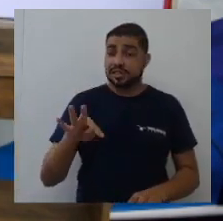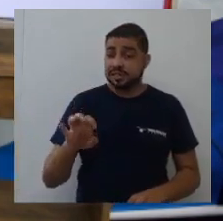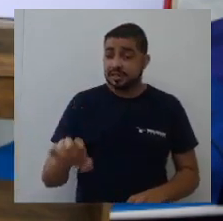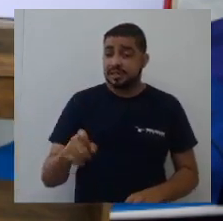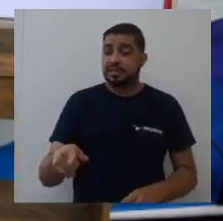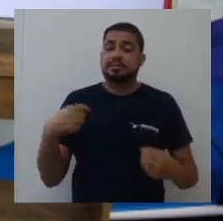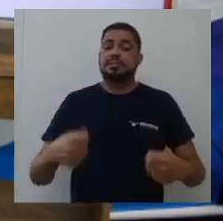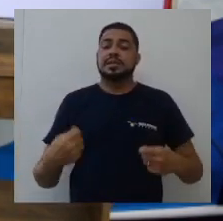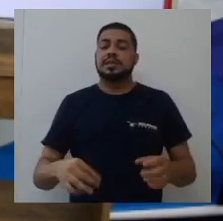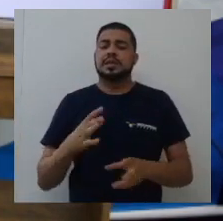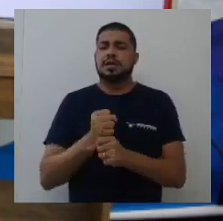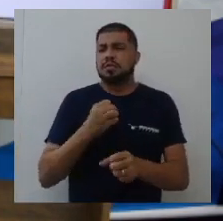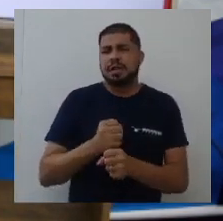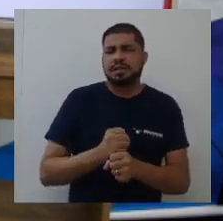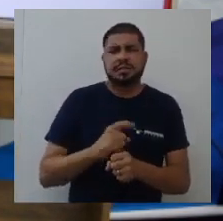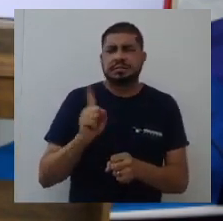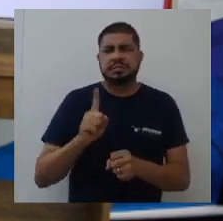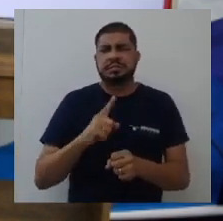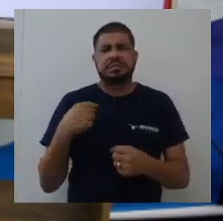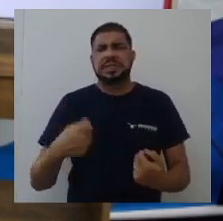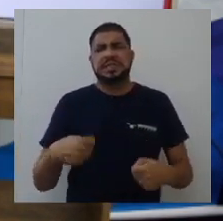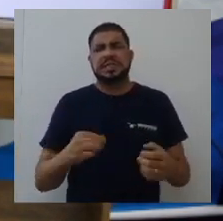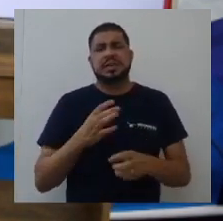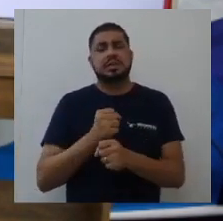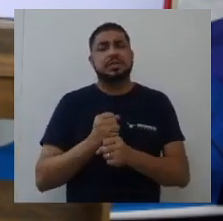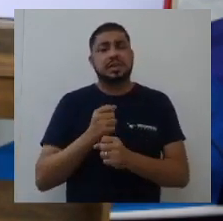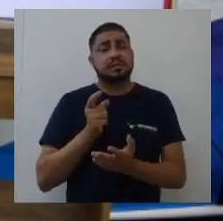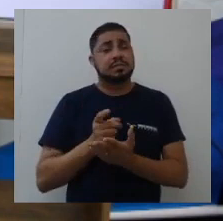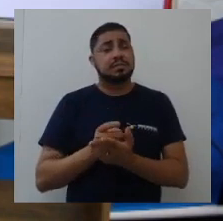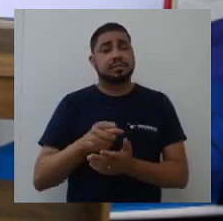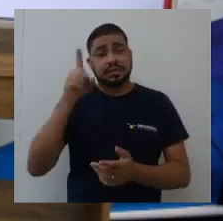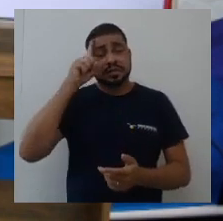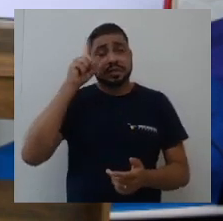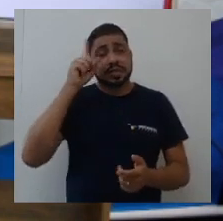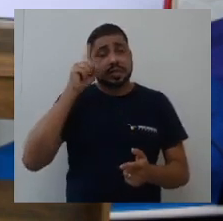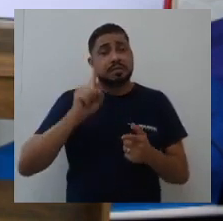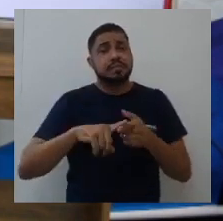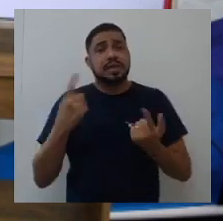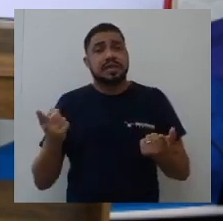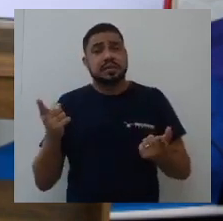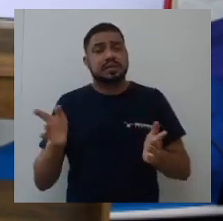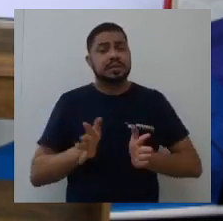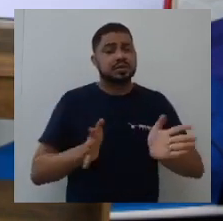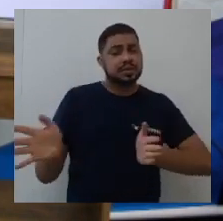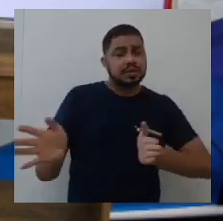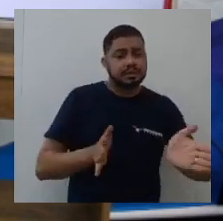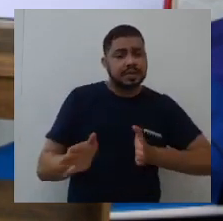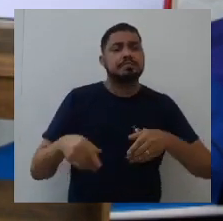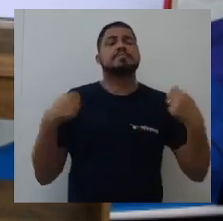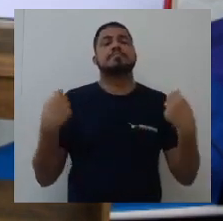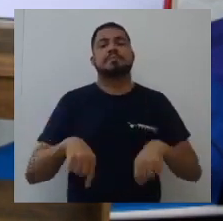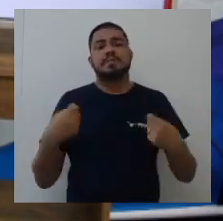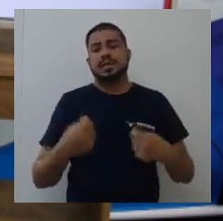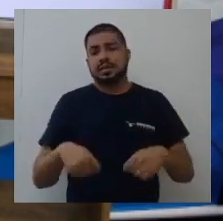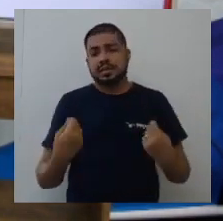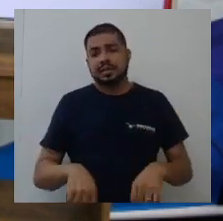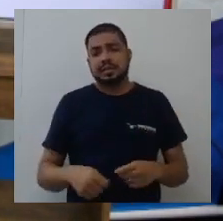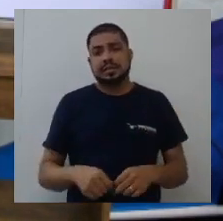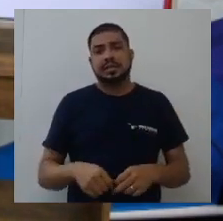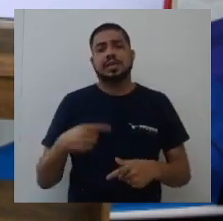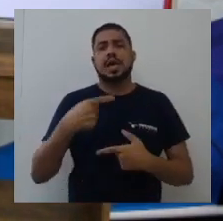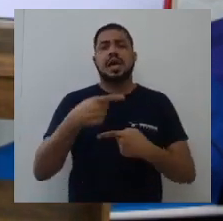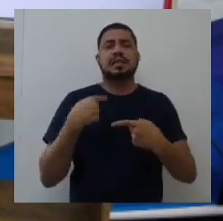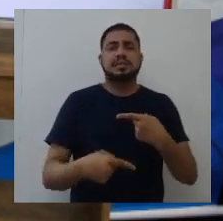calcular essa... Não precisa calcular no dia a dia, gente. Mas a noção de acessibilidade você tem que ter a partir da razão